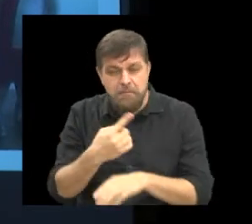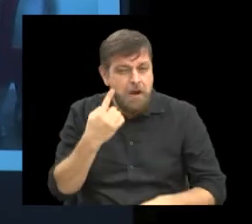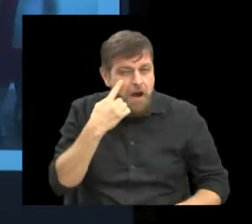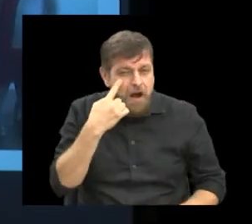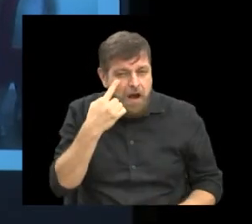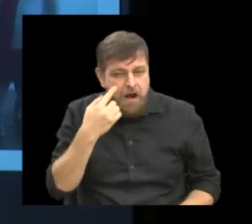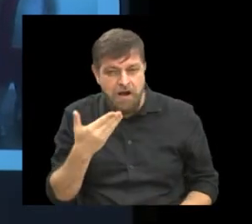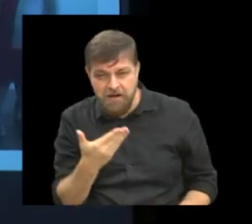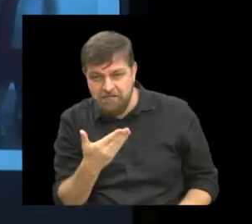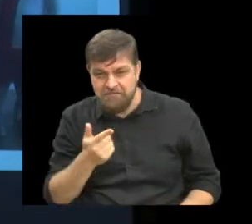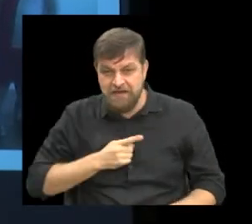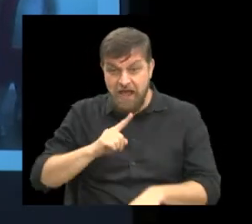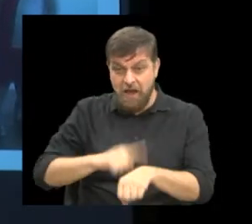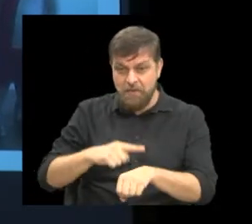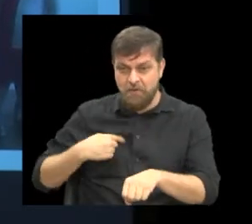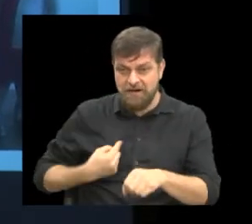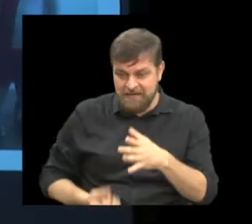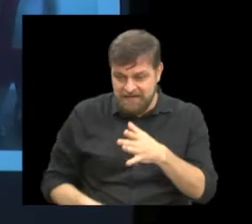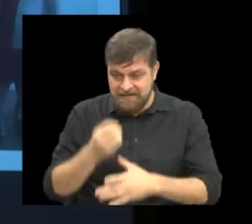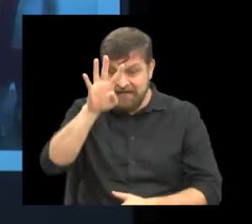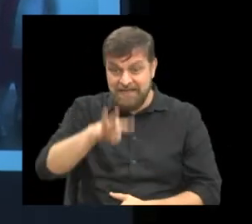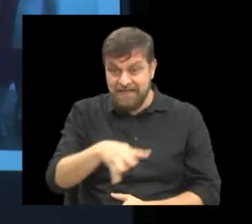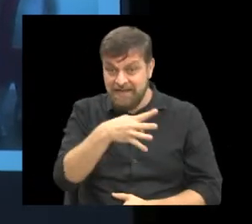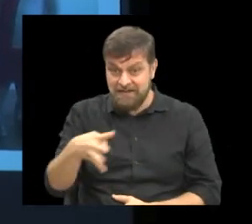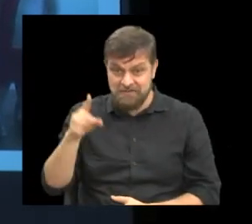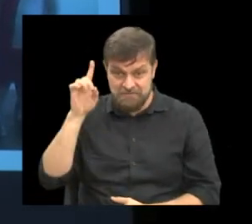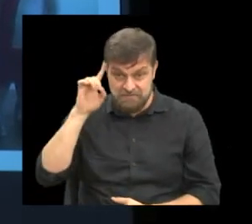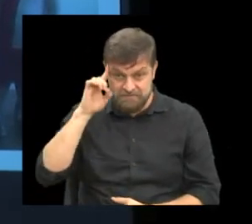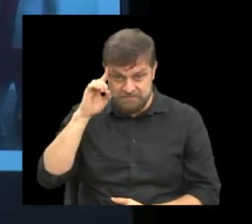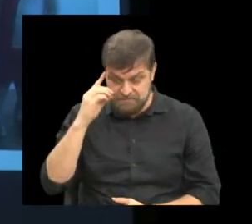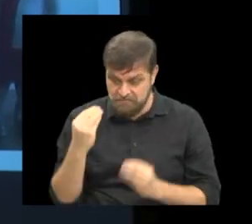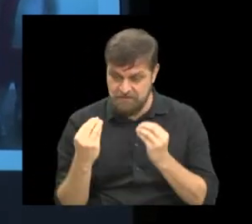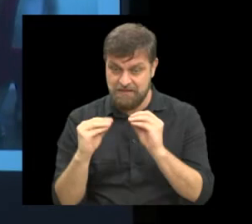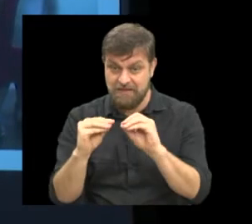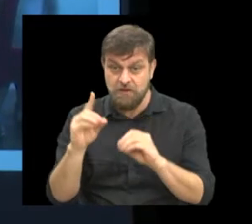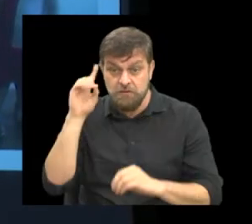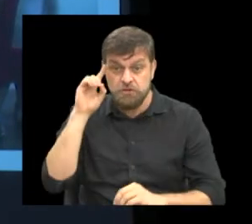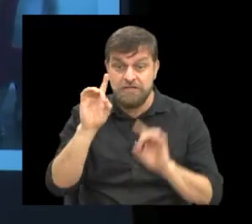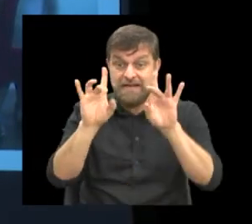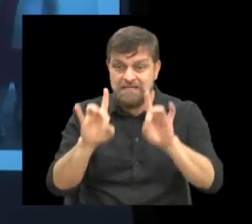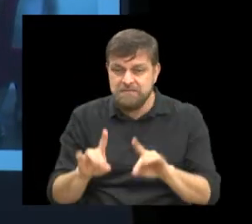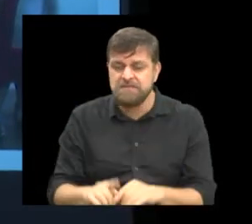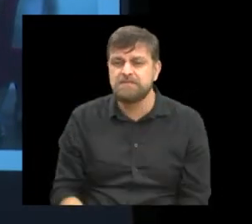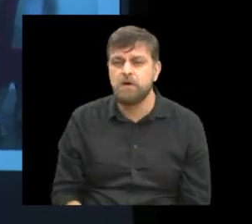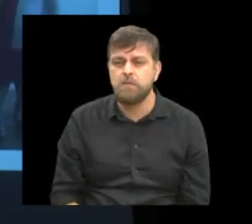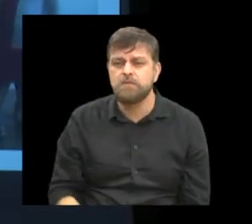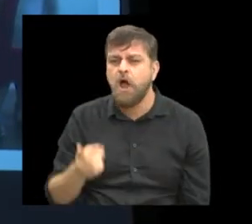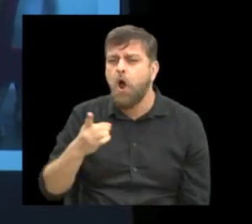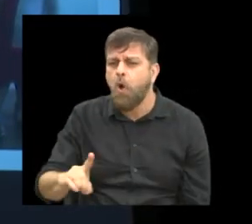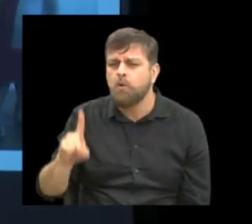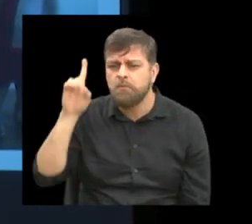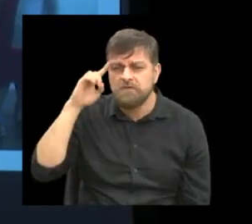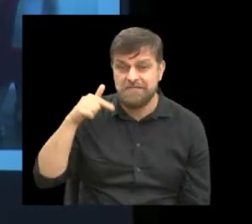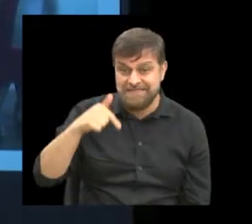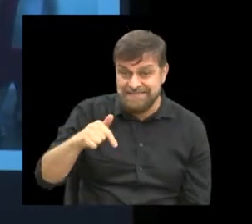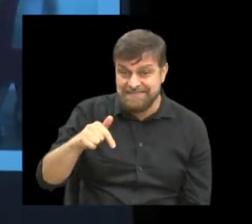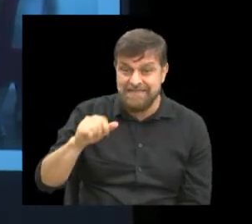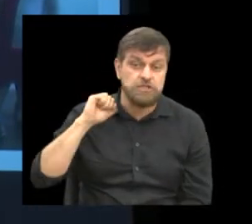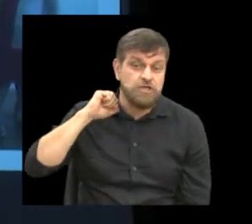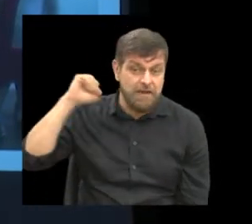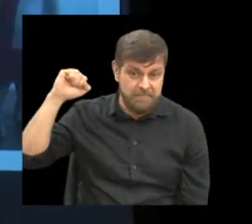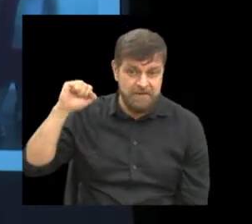daqui é um momento que é estabelecido no calendário anual da Tiquira. E nós tivemos a última nossa agora foi dia 7 de abril.